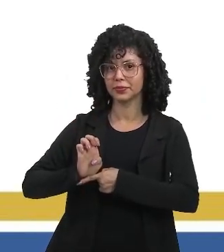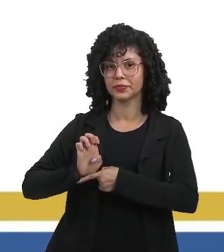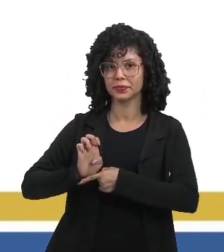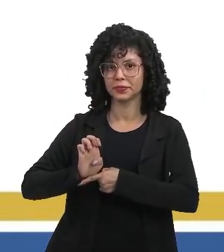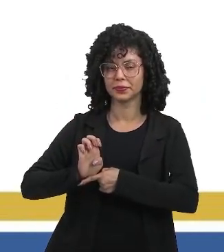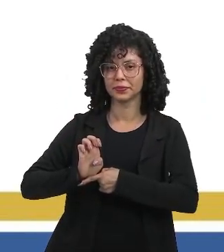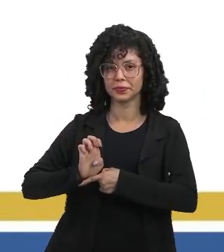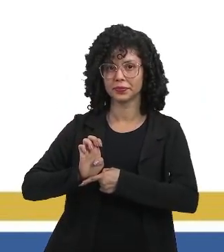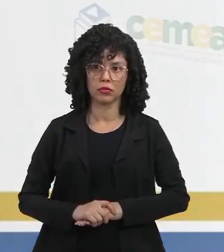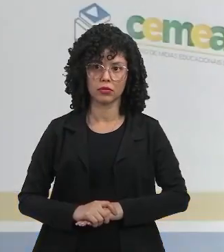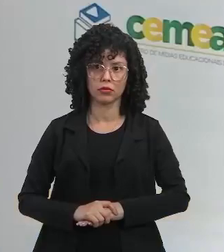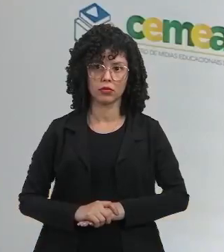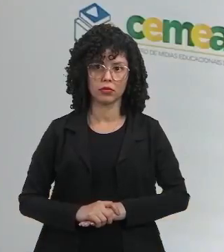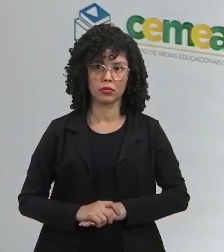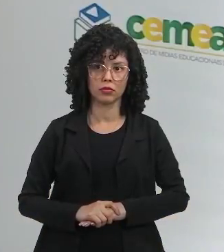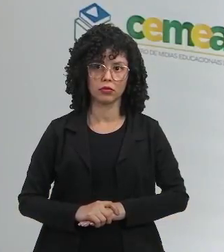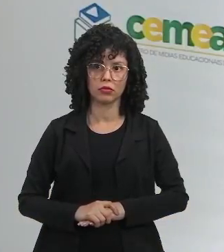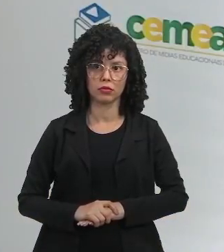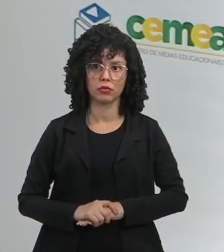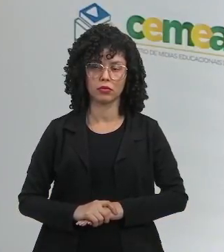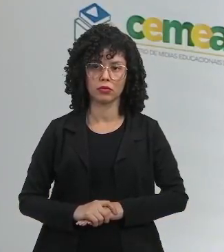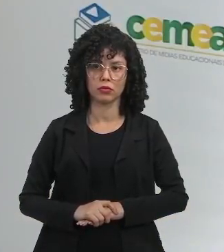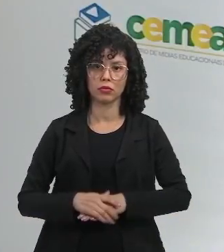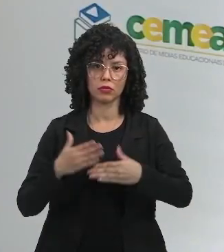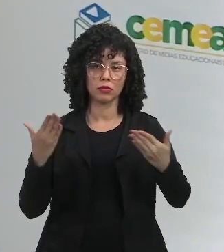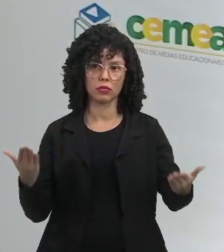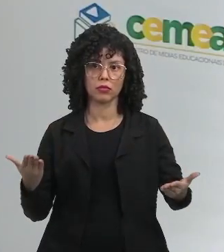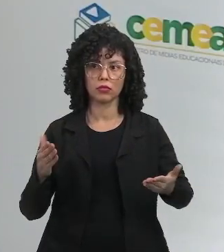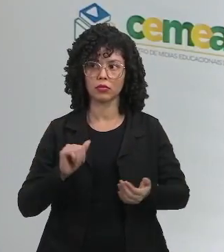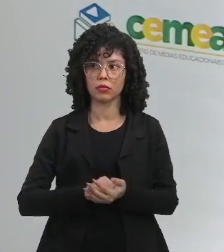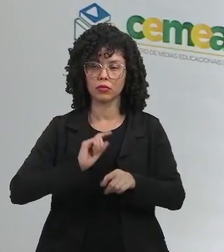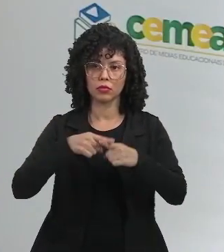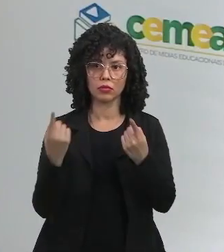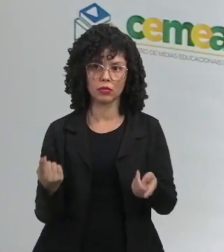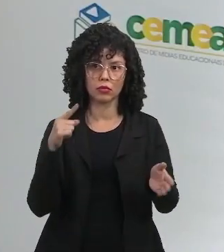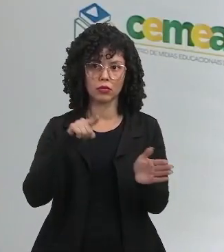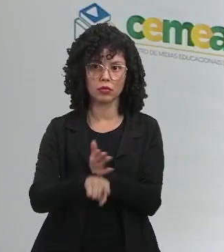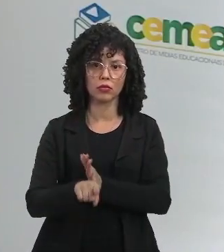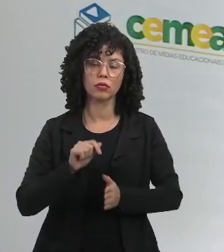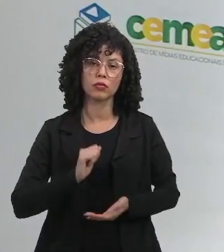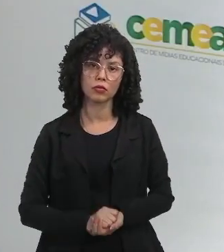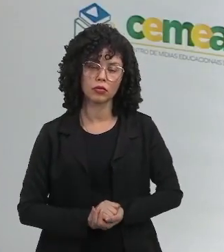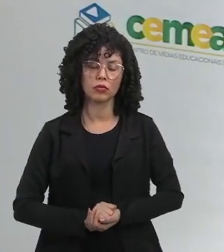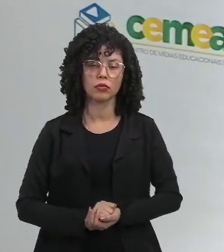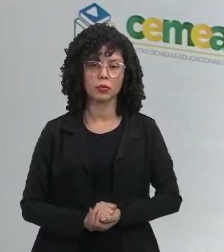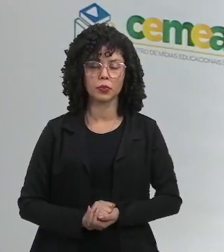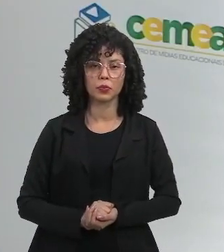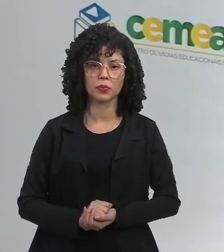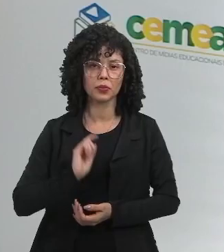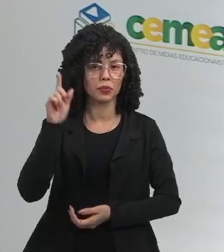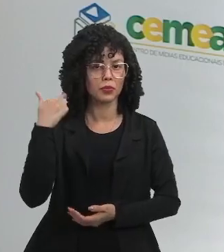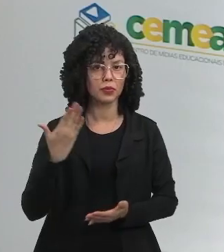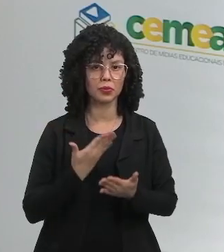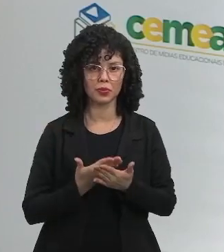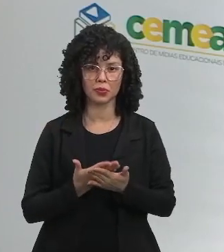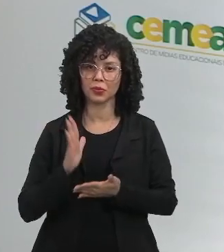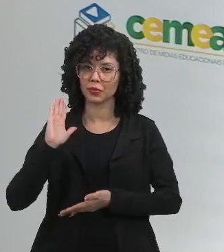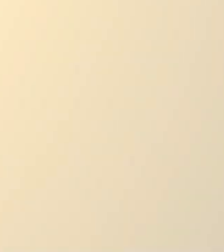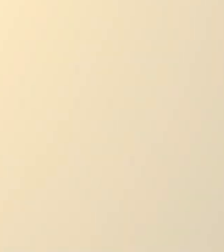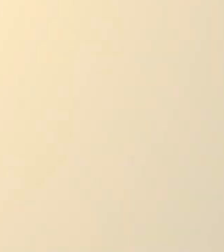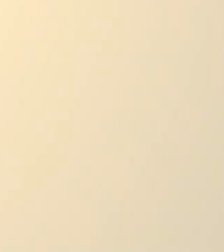letra E então essa foi mais uma questão de química espero vocês para outras aulas